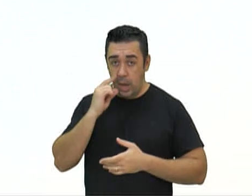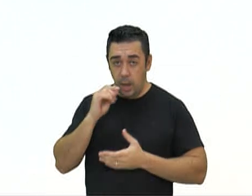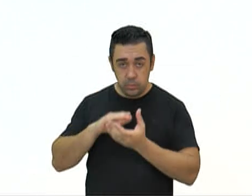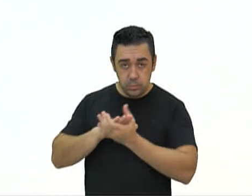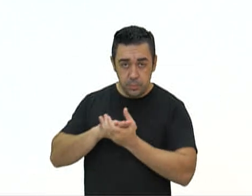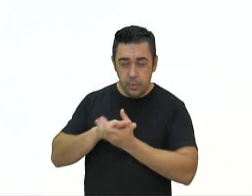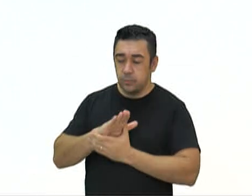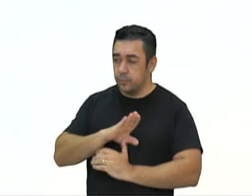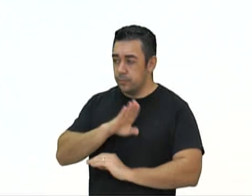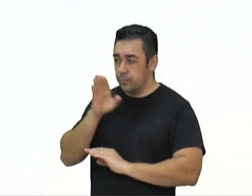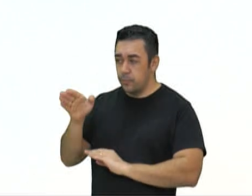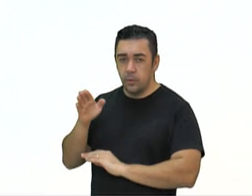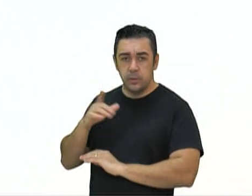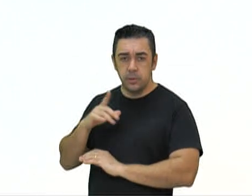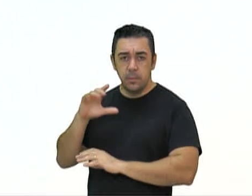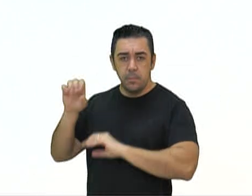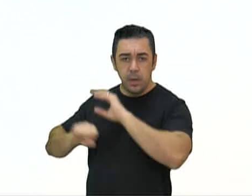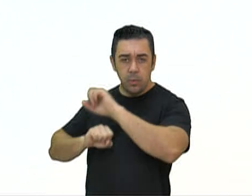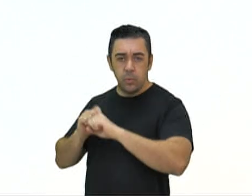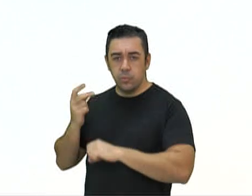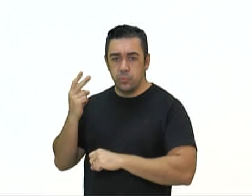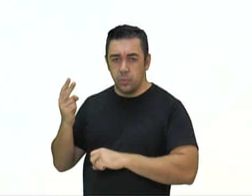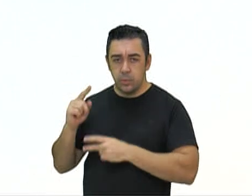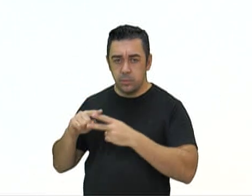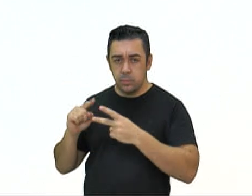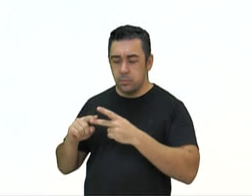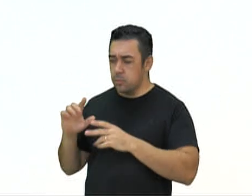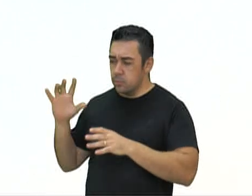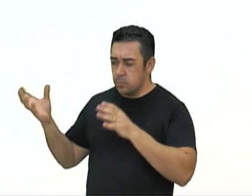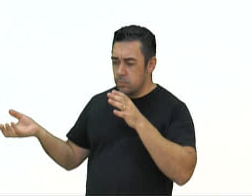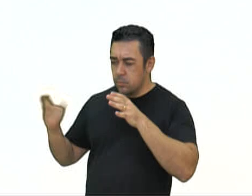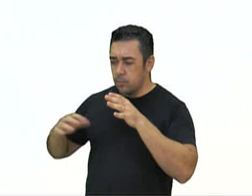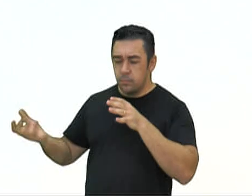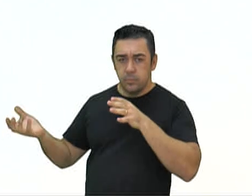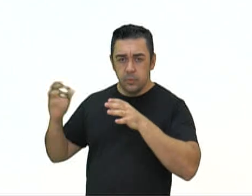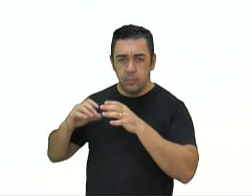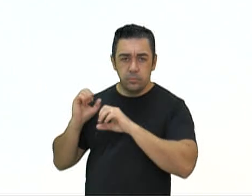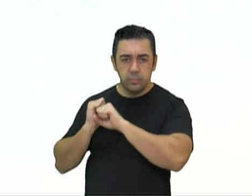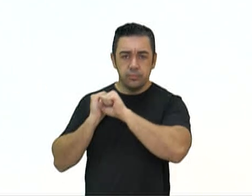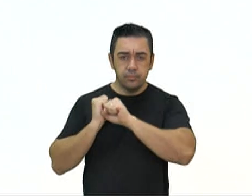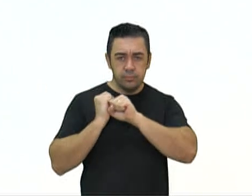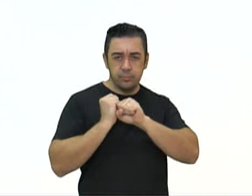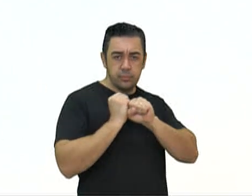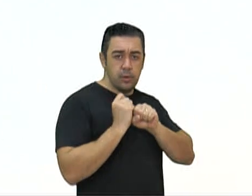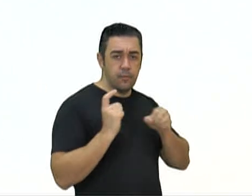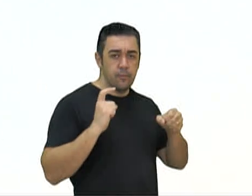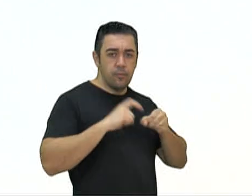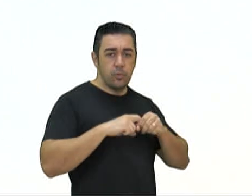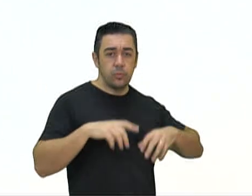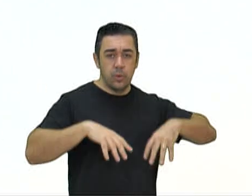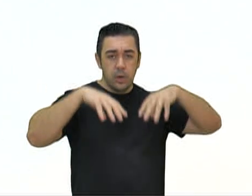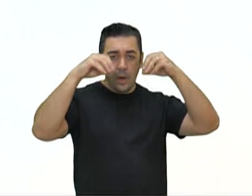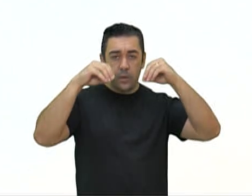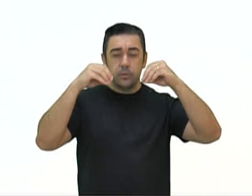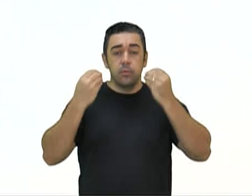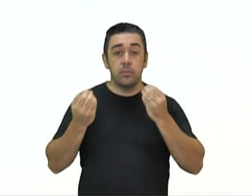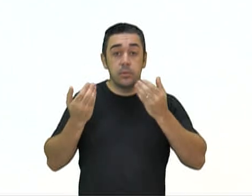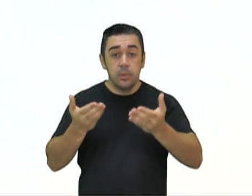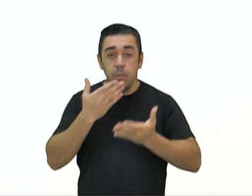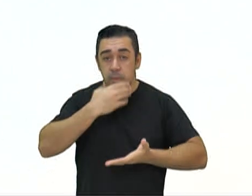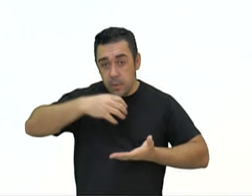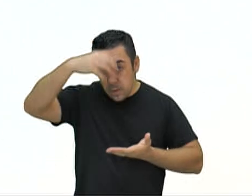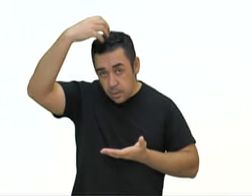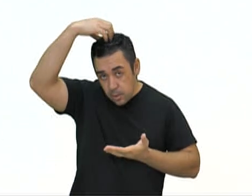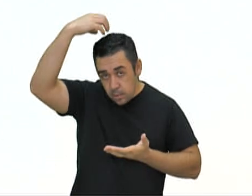bosque e caçou 2 perdizes, que meteu dentro do saco. Dirigiu-se depois ao castelo do rei e ofereceu-as ao